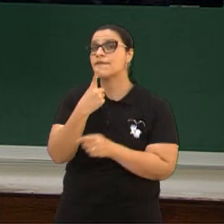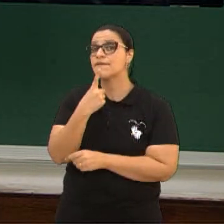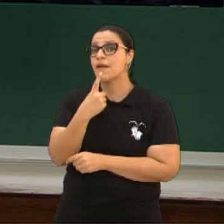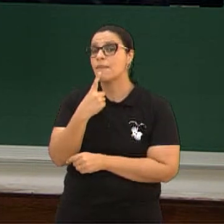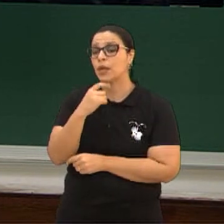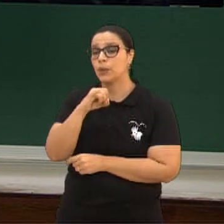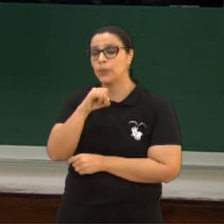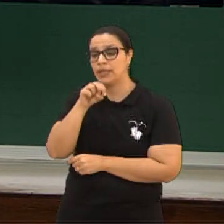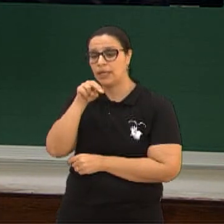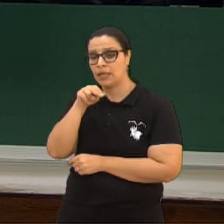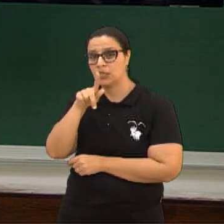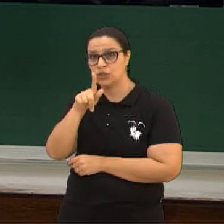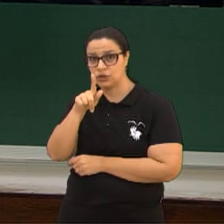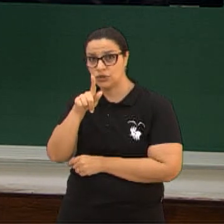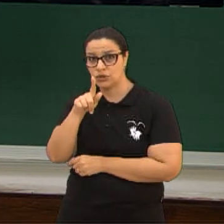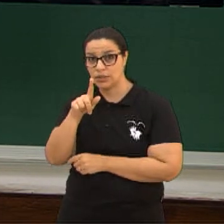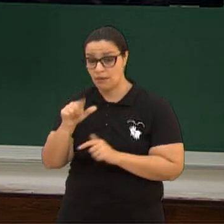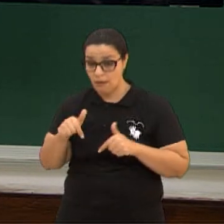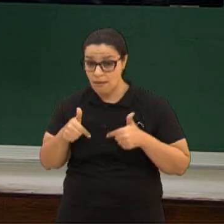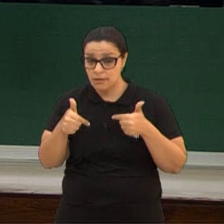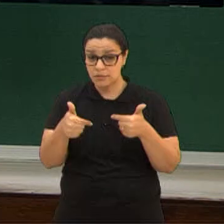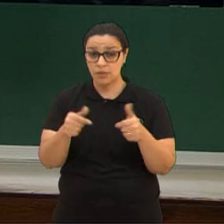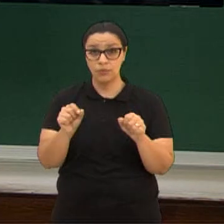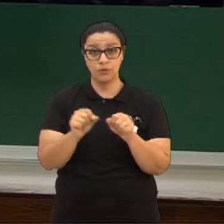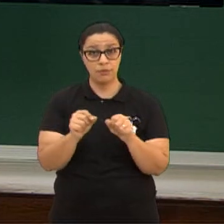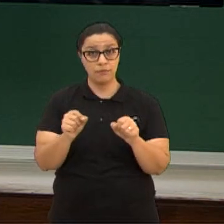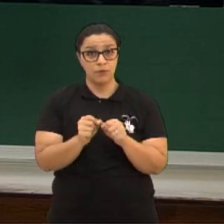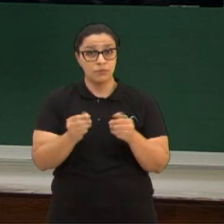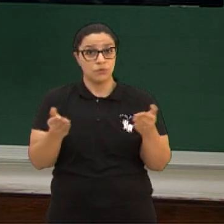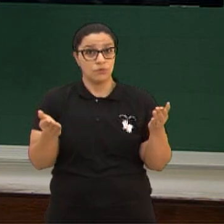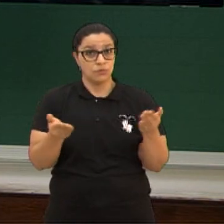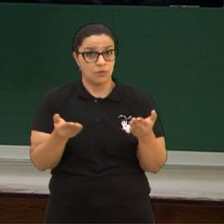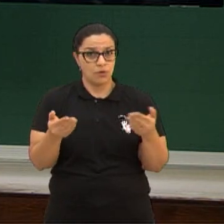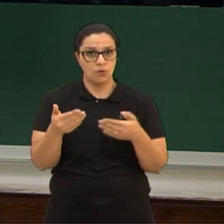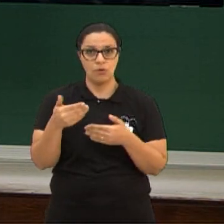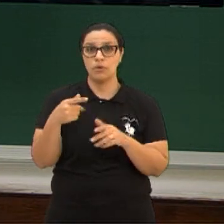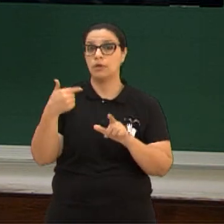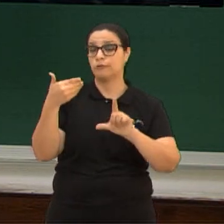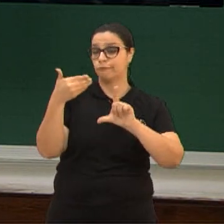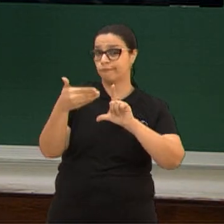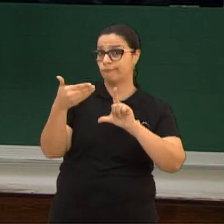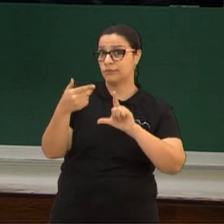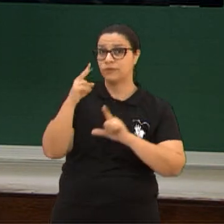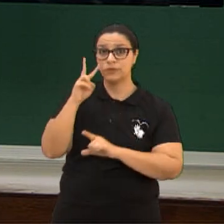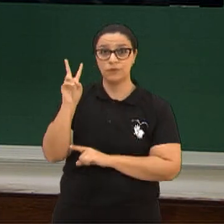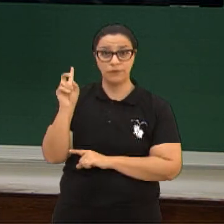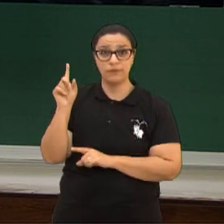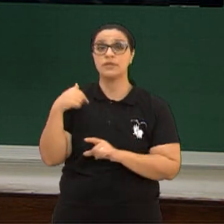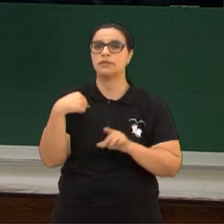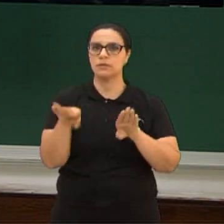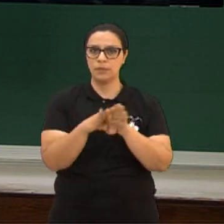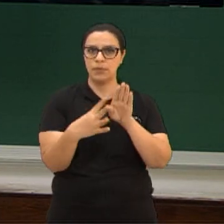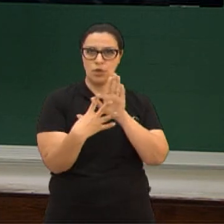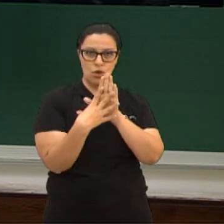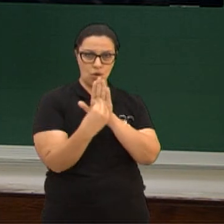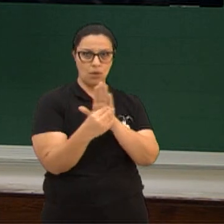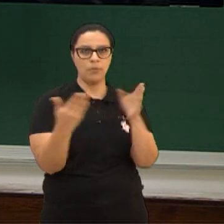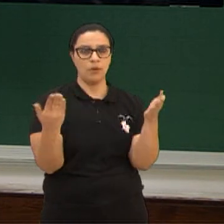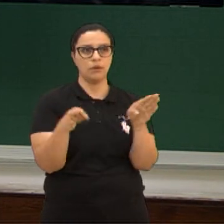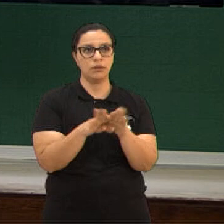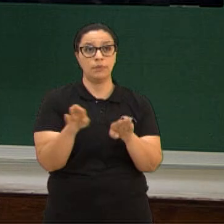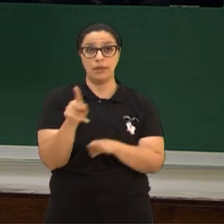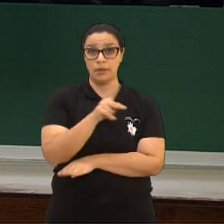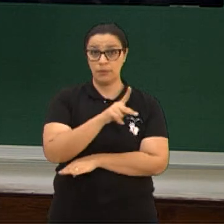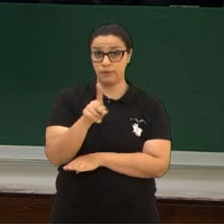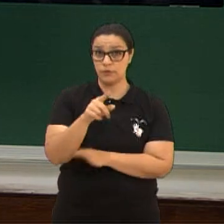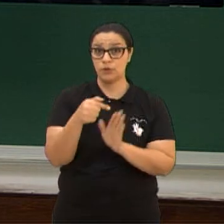que está sendo feita no momento. Ok, vamos para a próxima página então, vocês também vão copiar. A teacher